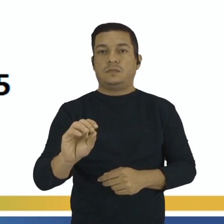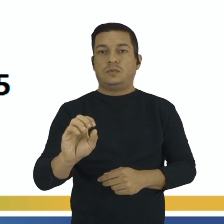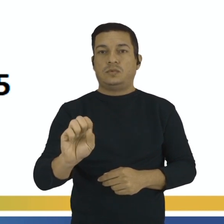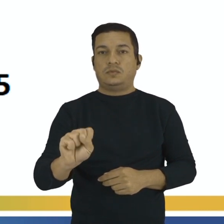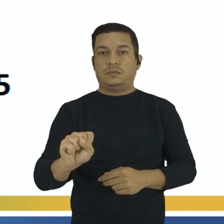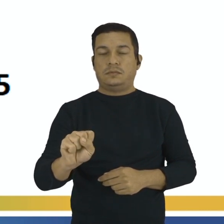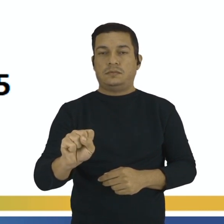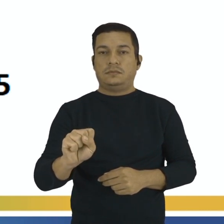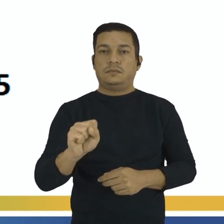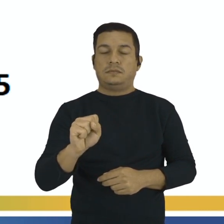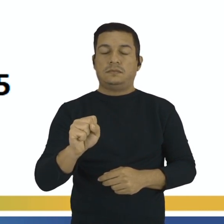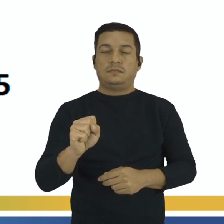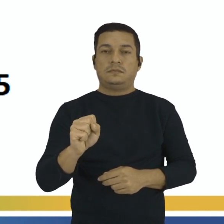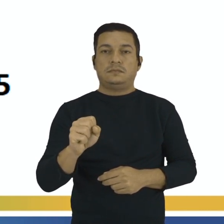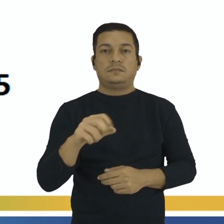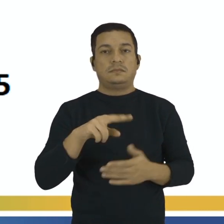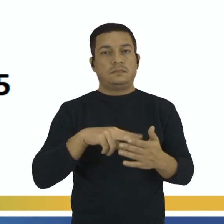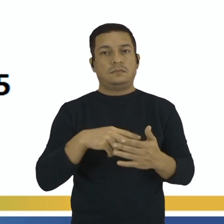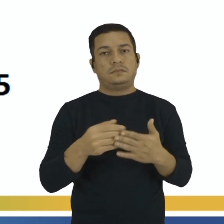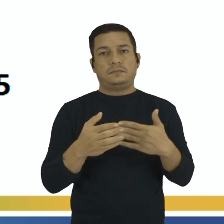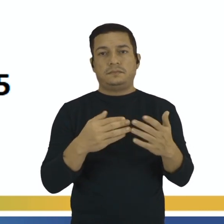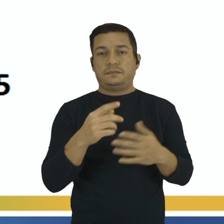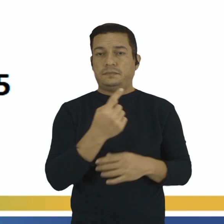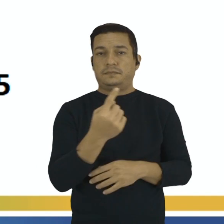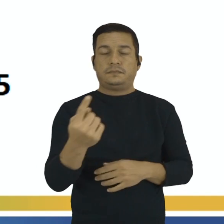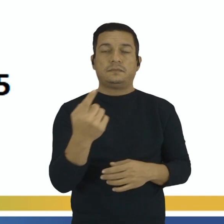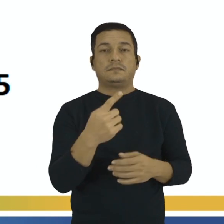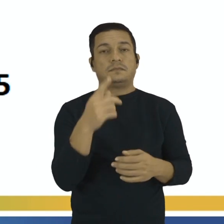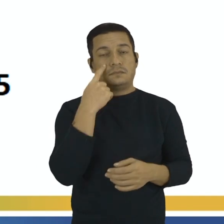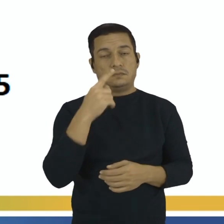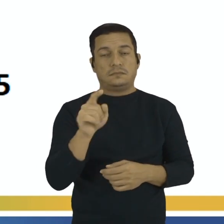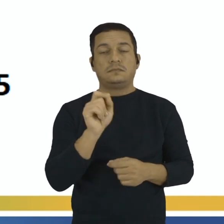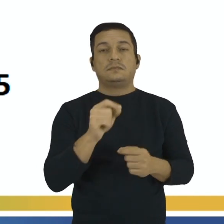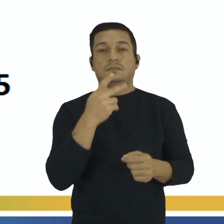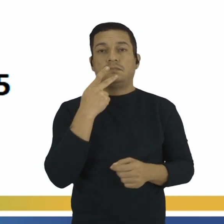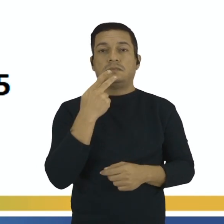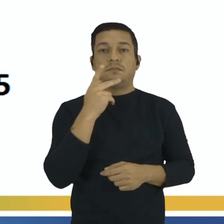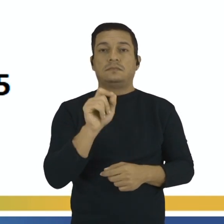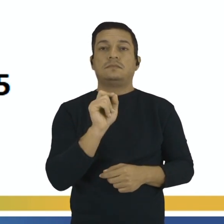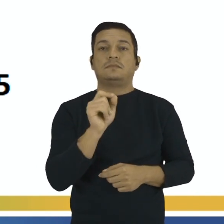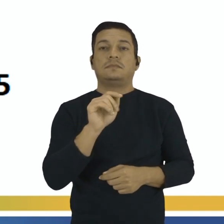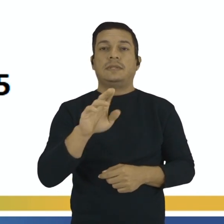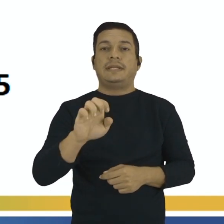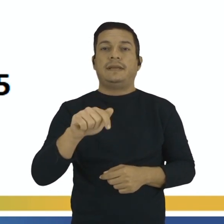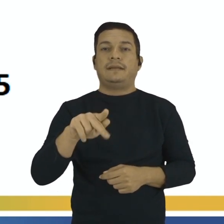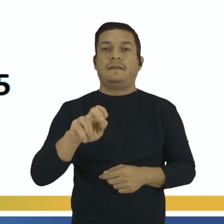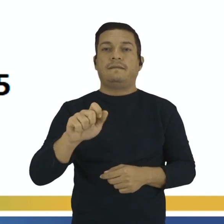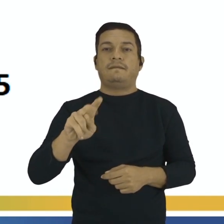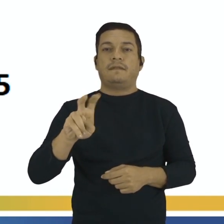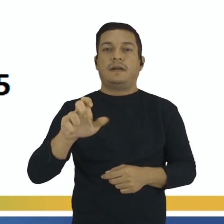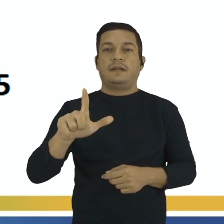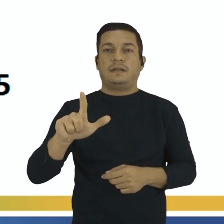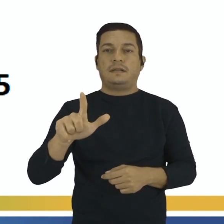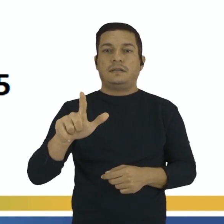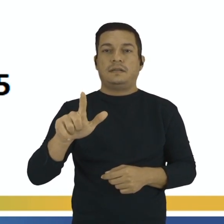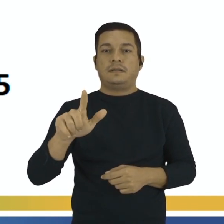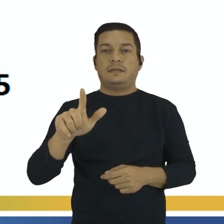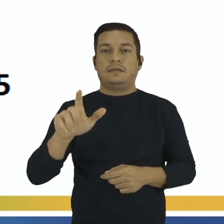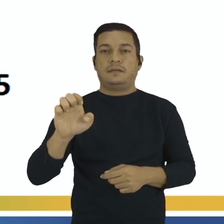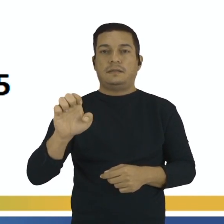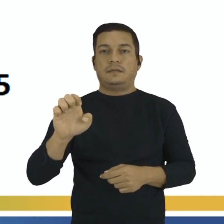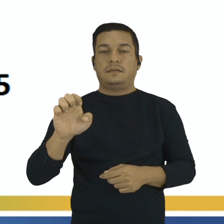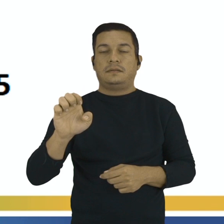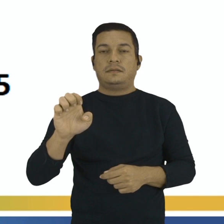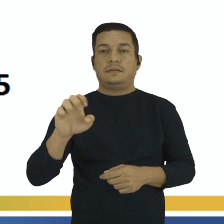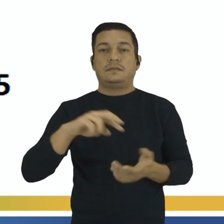aí fazer essa leitura. Observem que, quando eu digo para vocês que equivale, que são equivalentes, isso